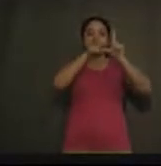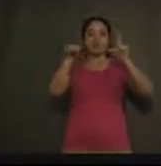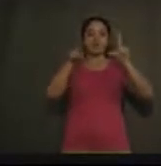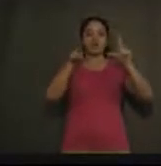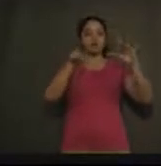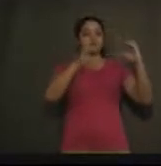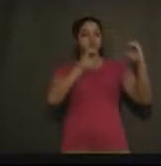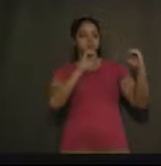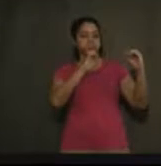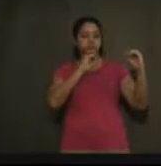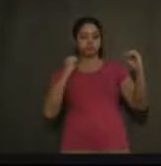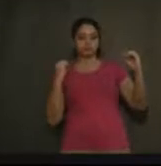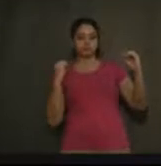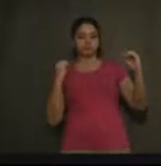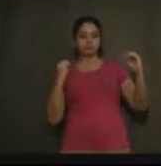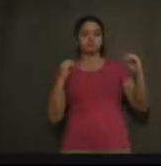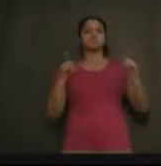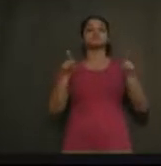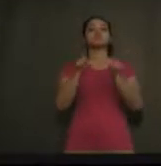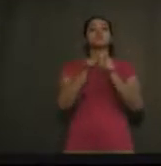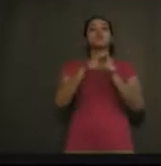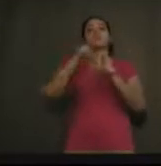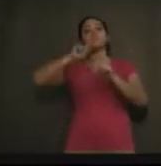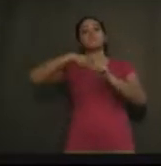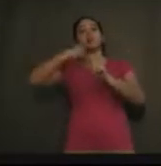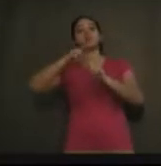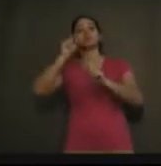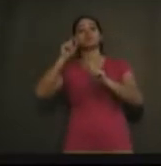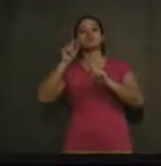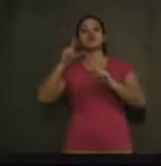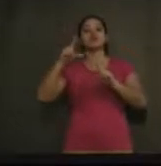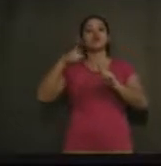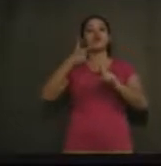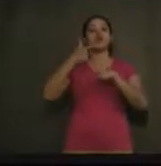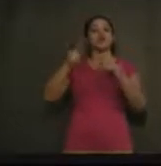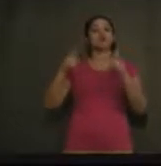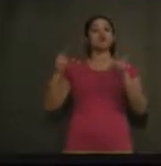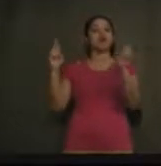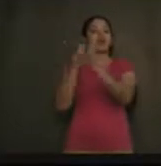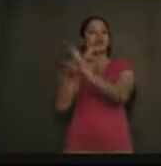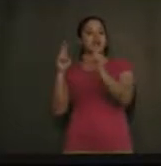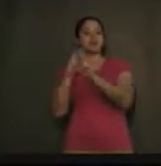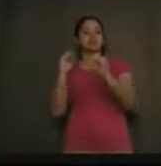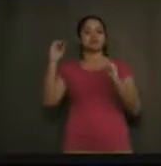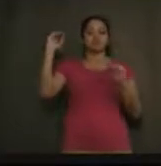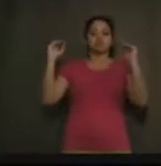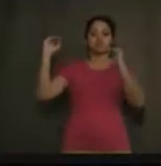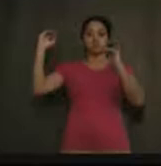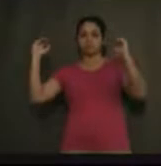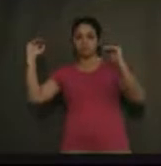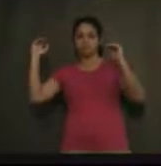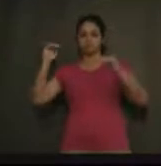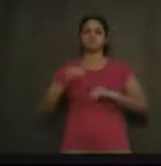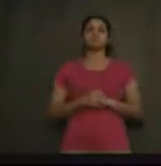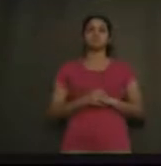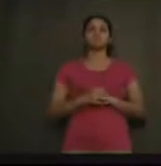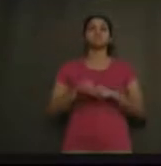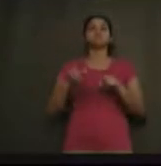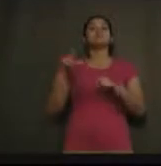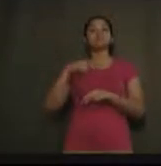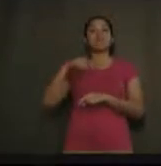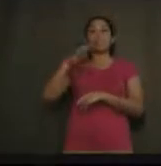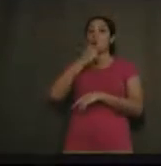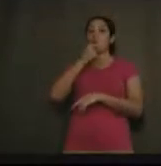problema. Temos também uma relação que diz que a energia é conservada, então cai para a dimensão 3. E uma das técnicas que